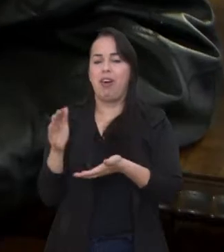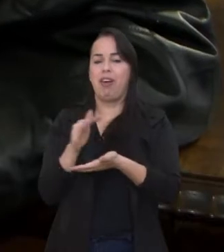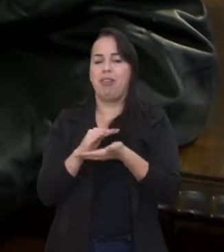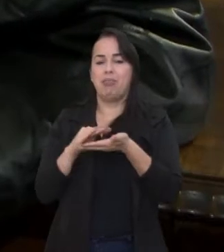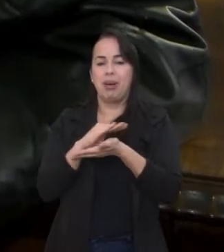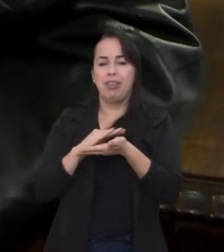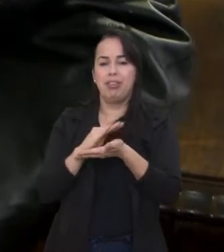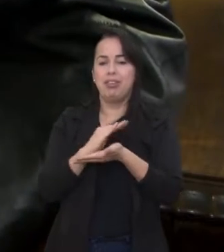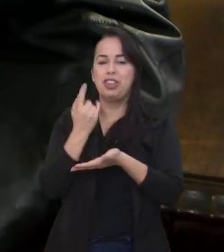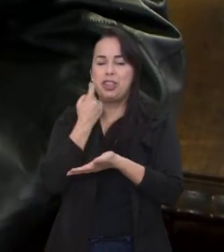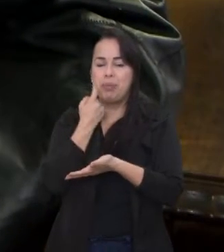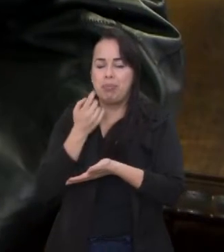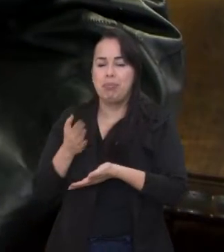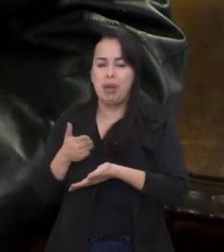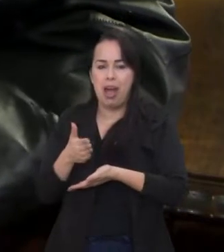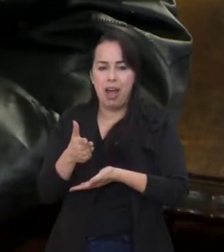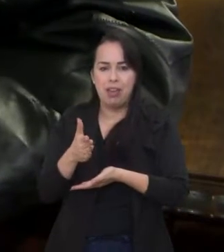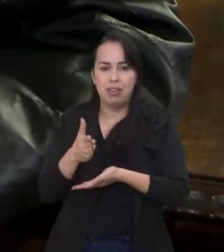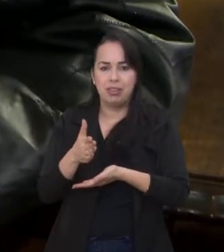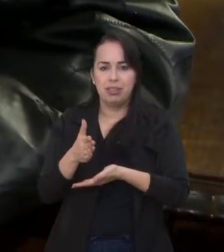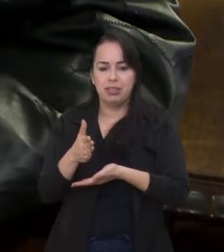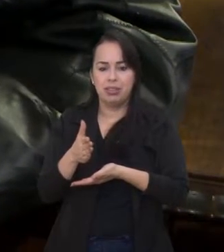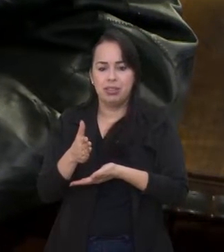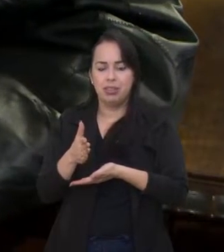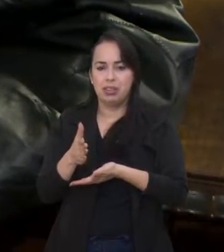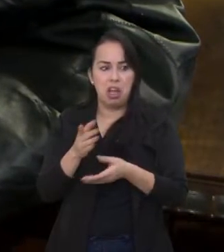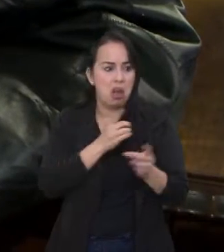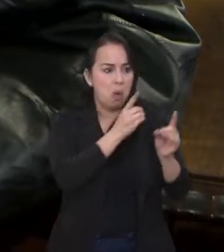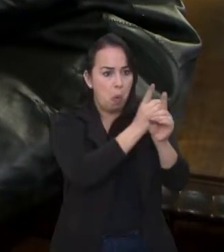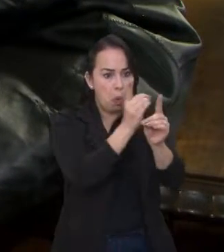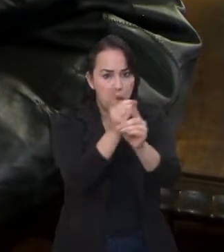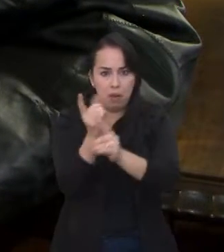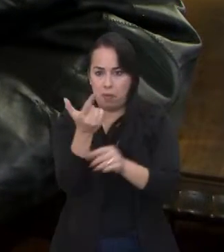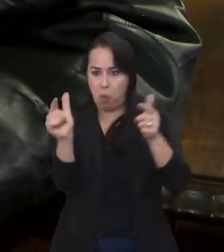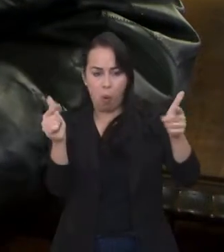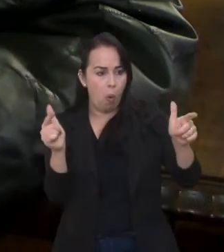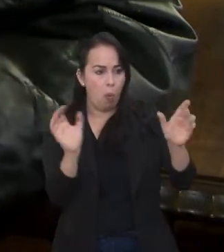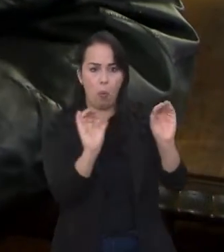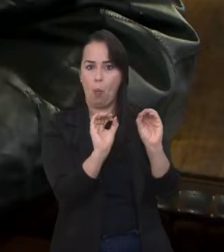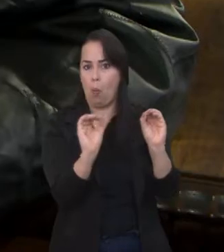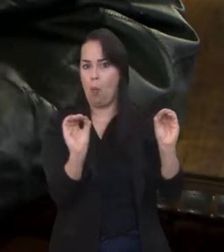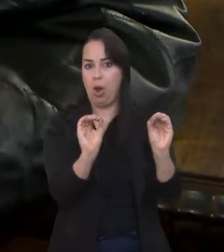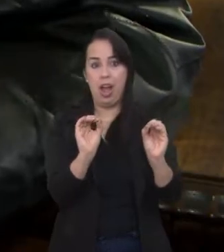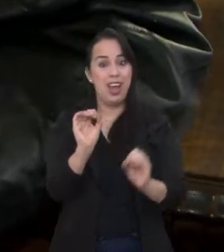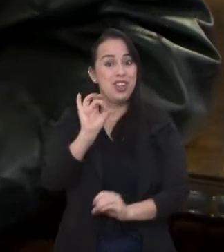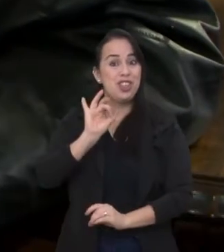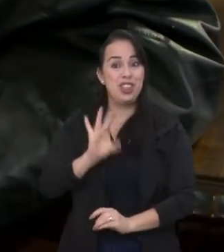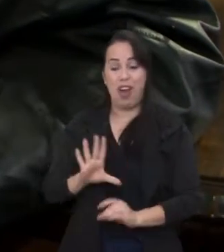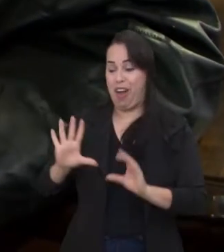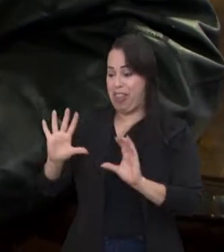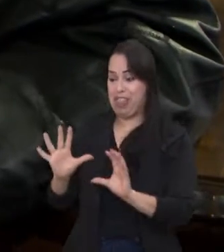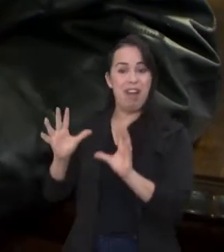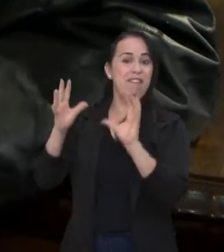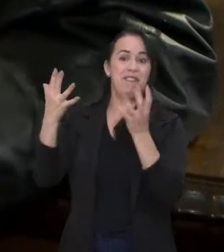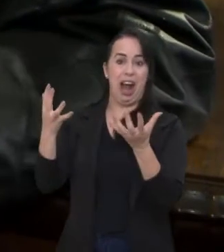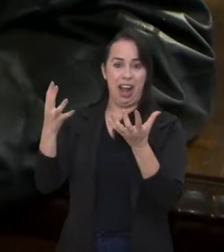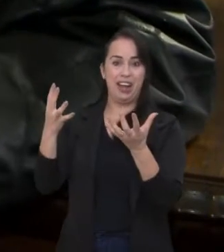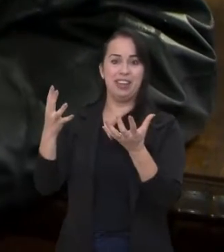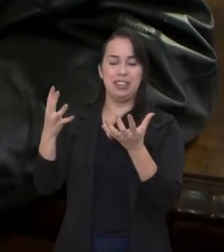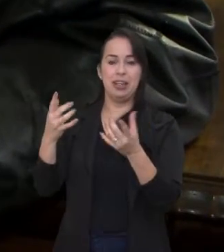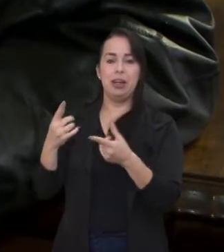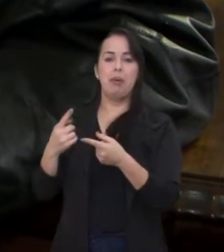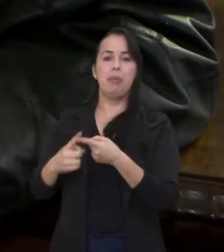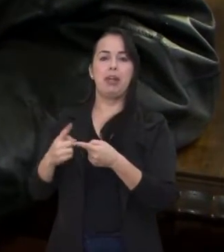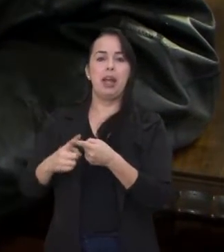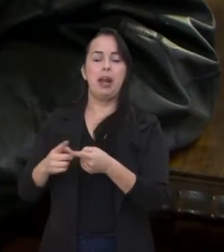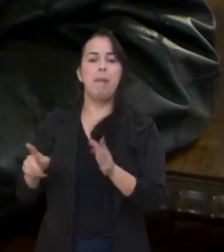que não era em qualquer lugar que você encontrava um bolinho de bacalhau feito como era feito aqui pelos portugueses